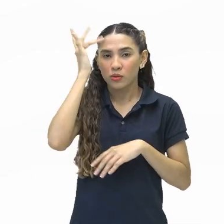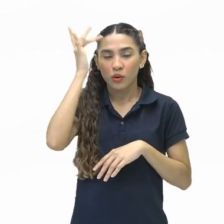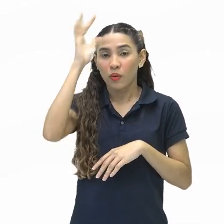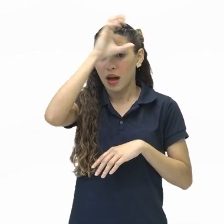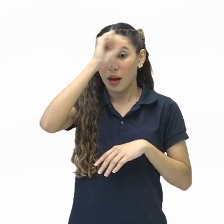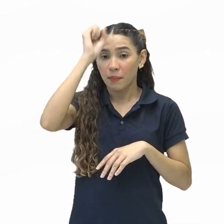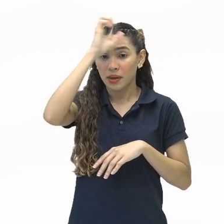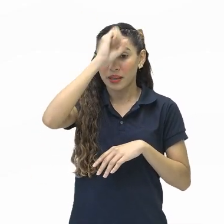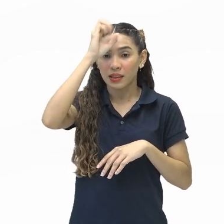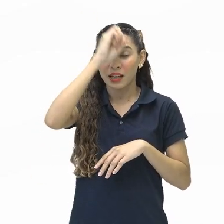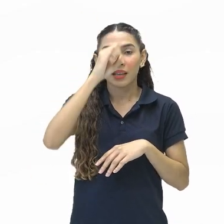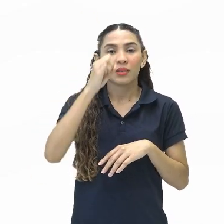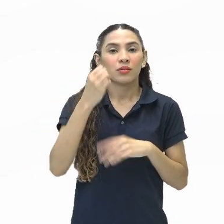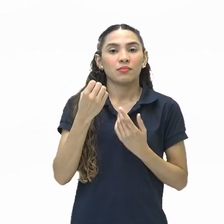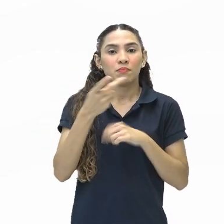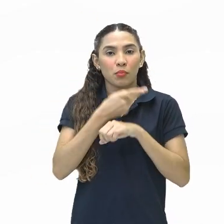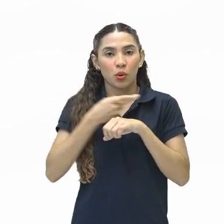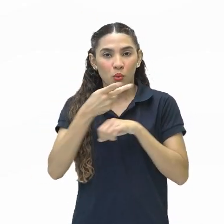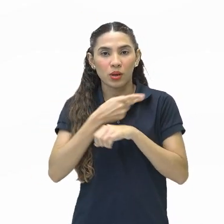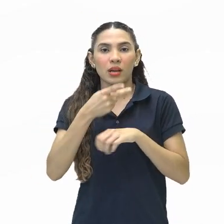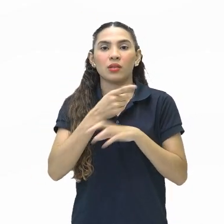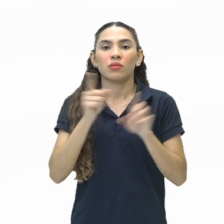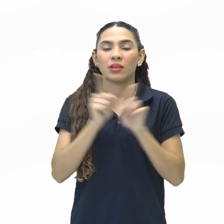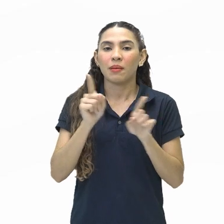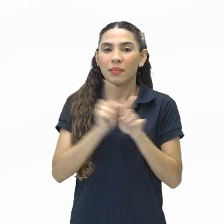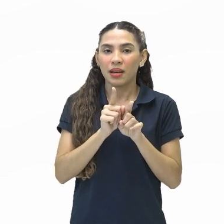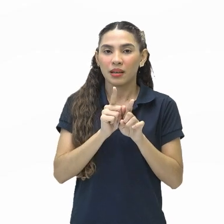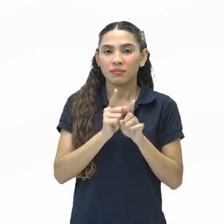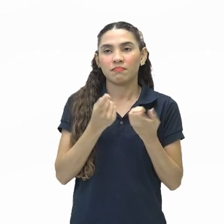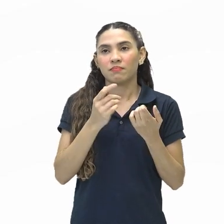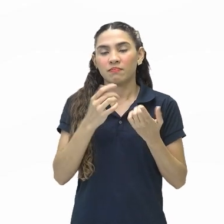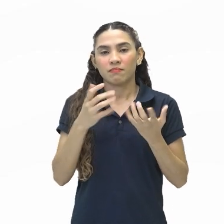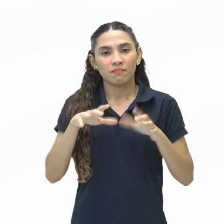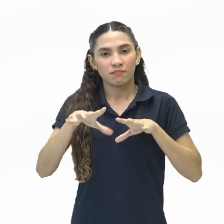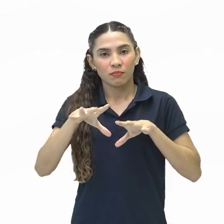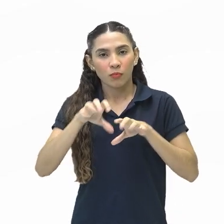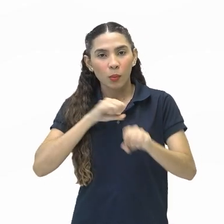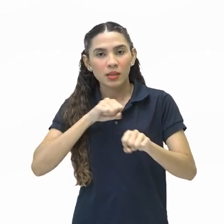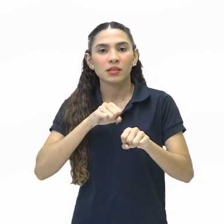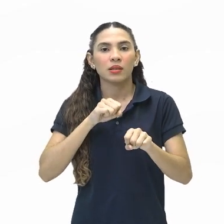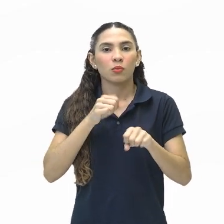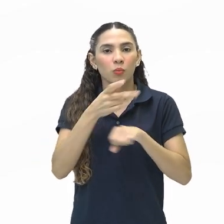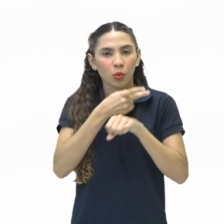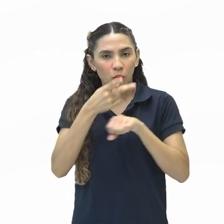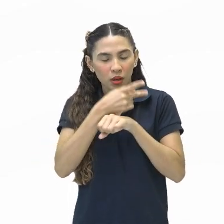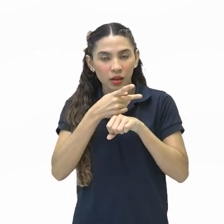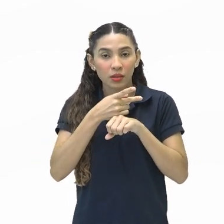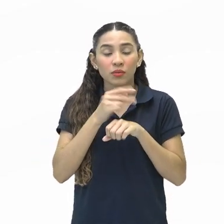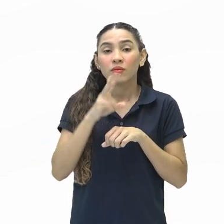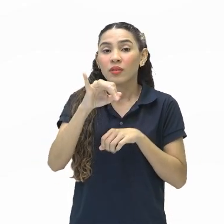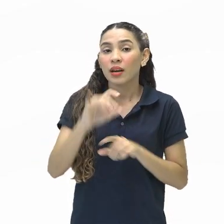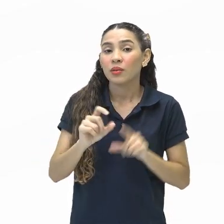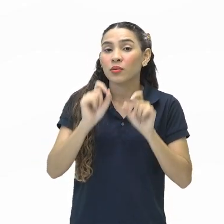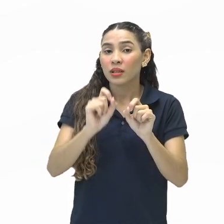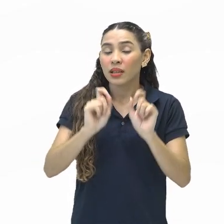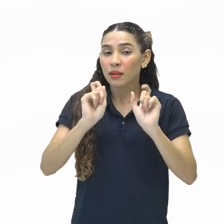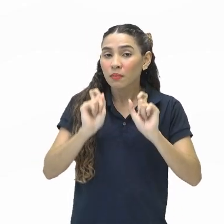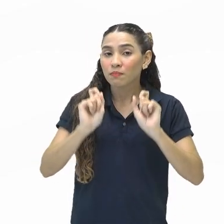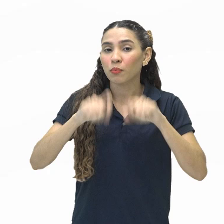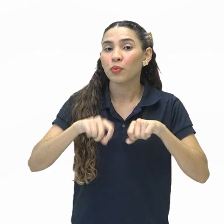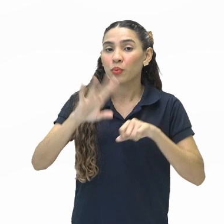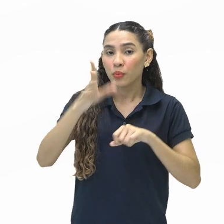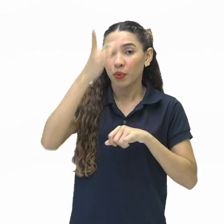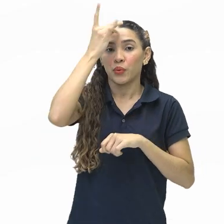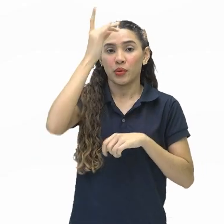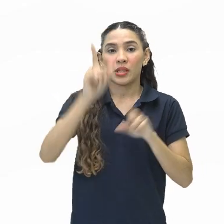ali buscando esse ofício, se preparando, se qualificando, ele vai, então,